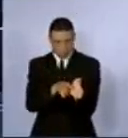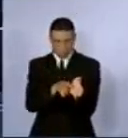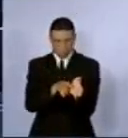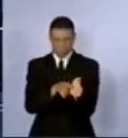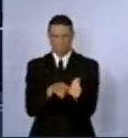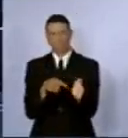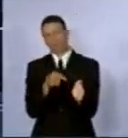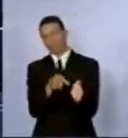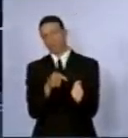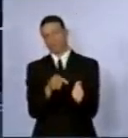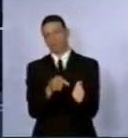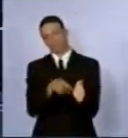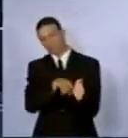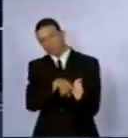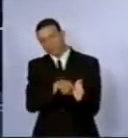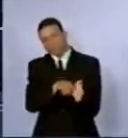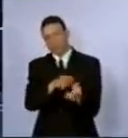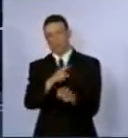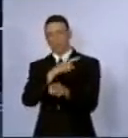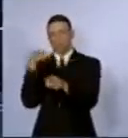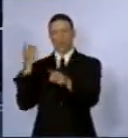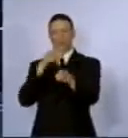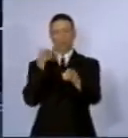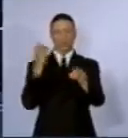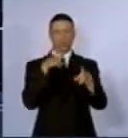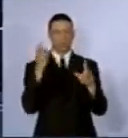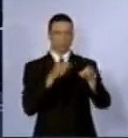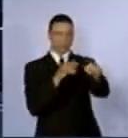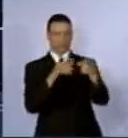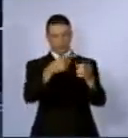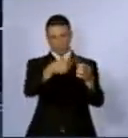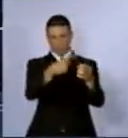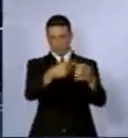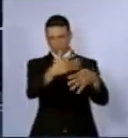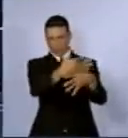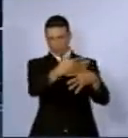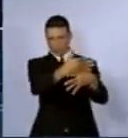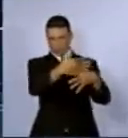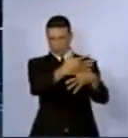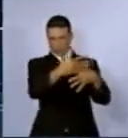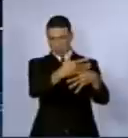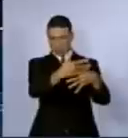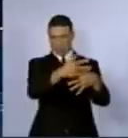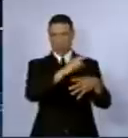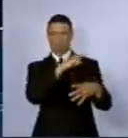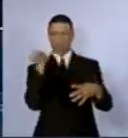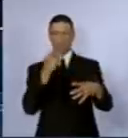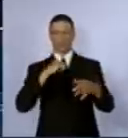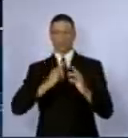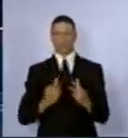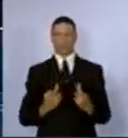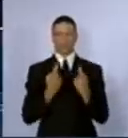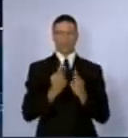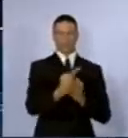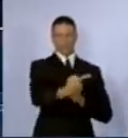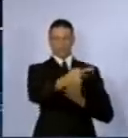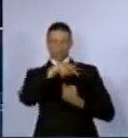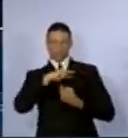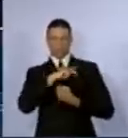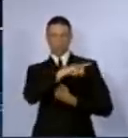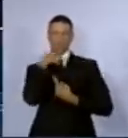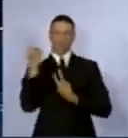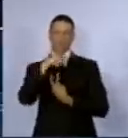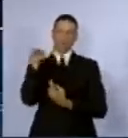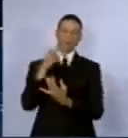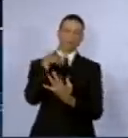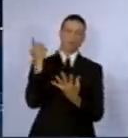Bom, e aqui nós temos a relação aqui, as mortes por câncer perto do centro da cidade, que é algo bastante semelhante ao que aconteceu no estudo que